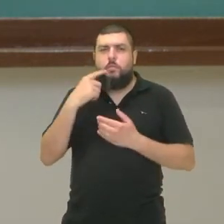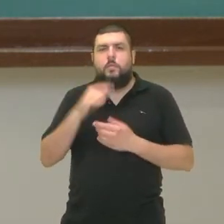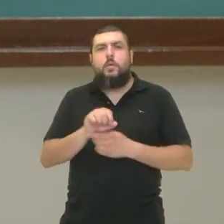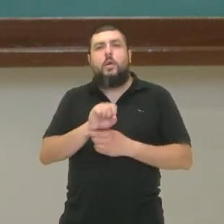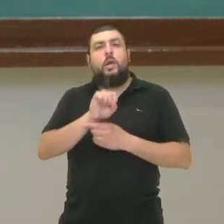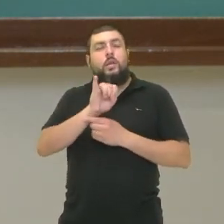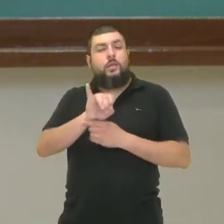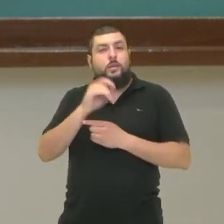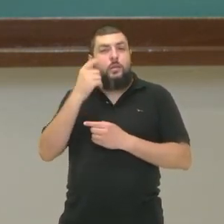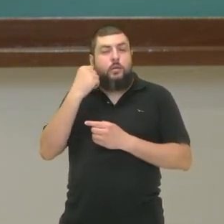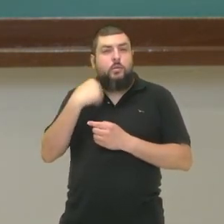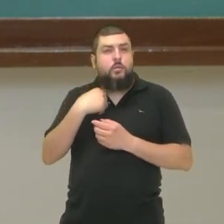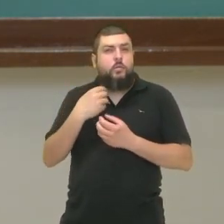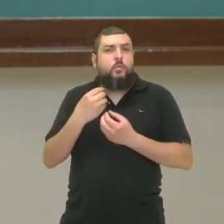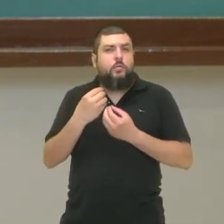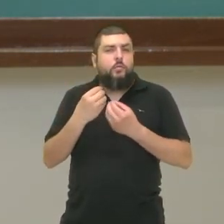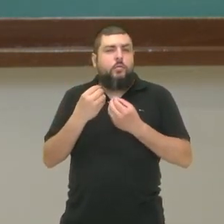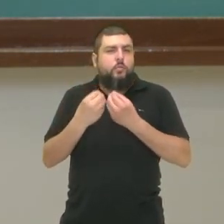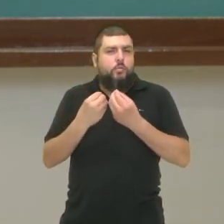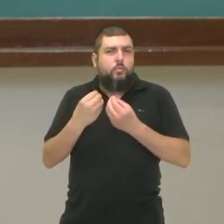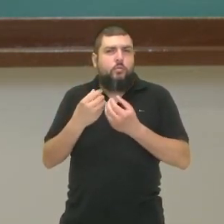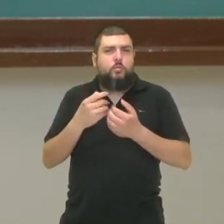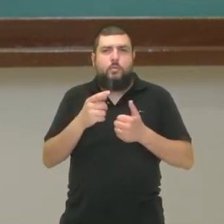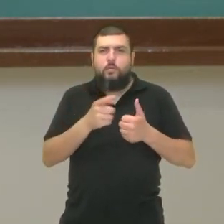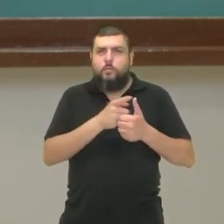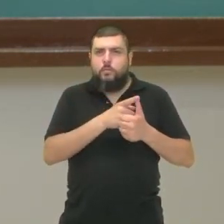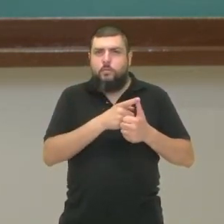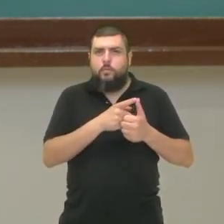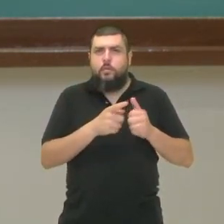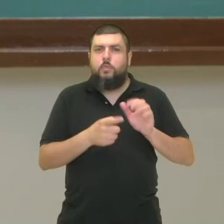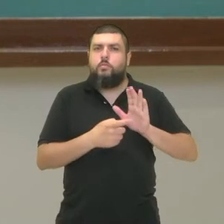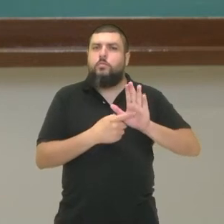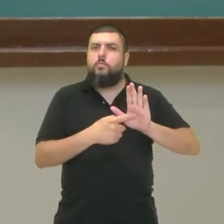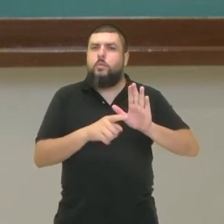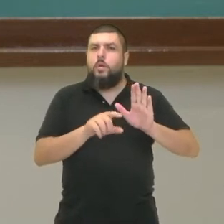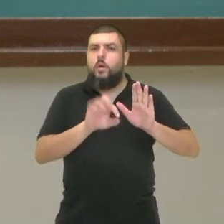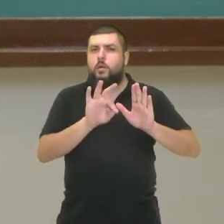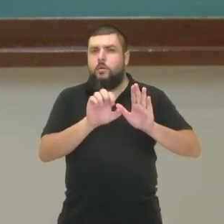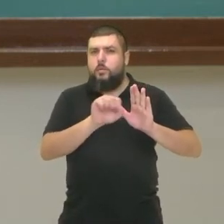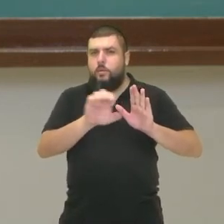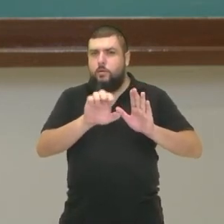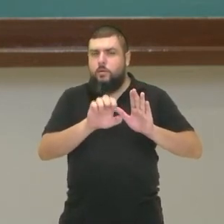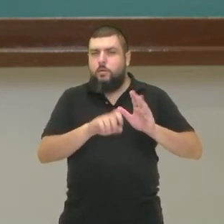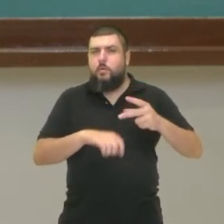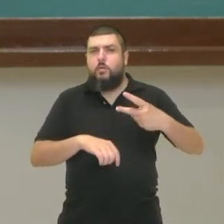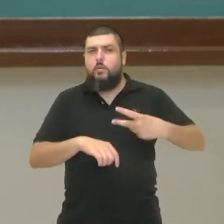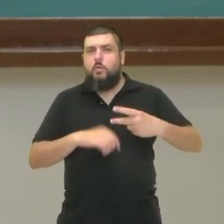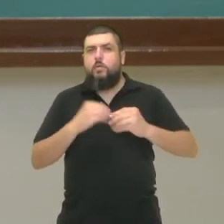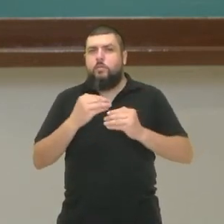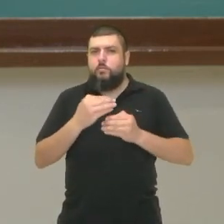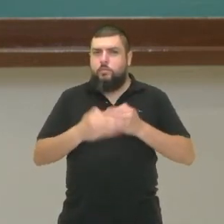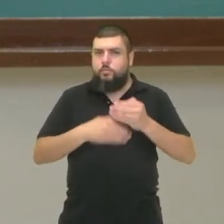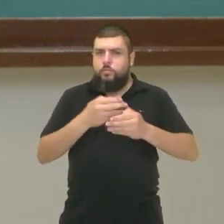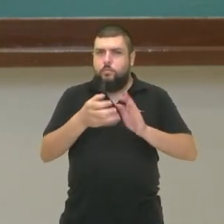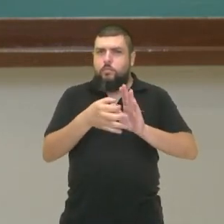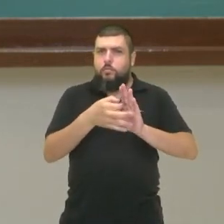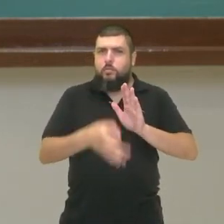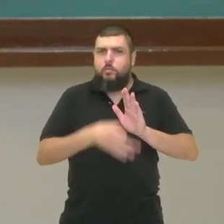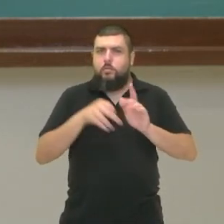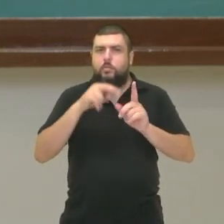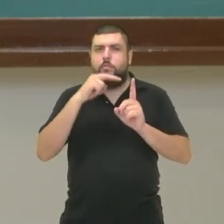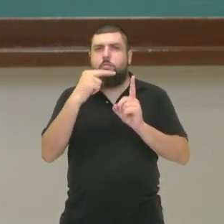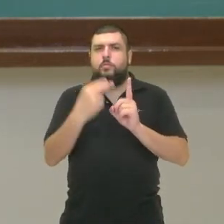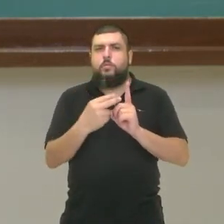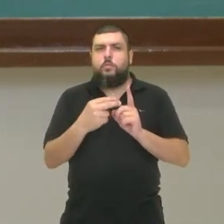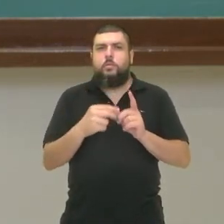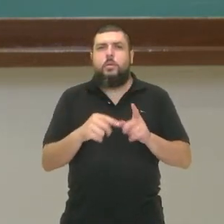seguindo aquele planinho. Apresentação da tese, no desenvolvimento, a argumentação,